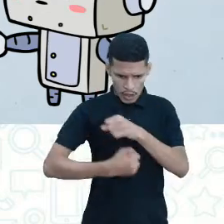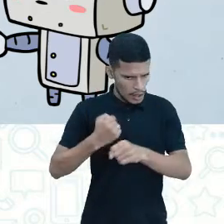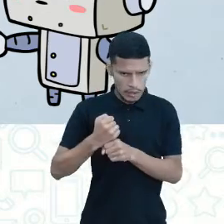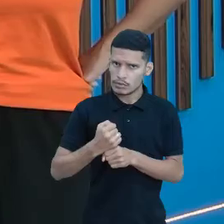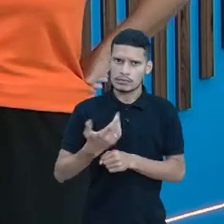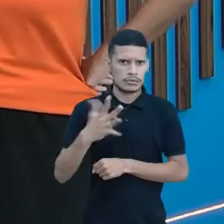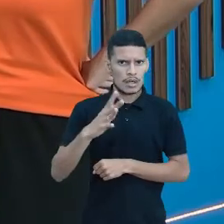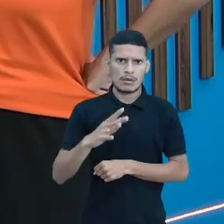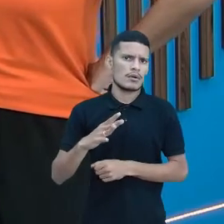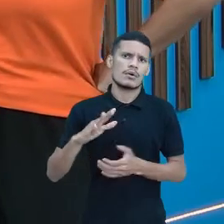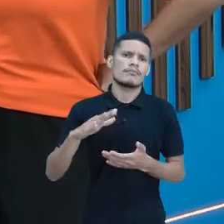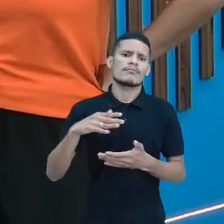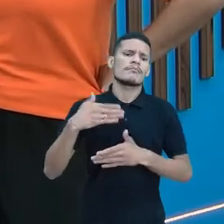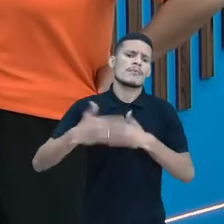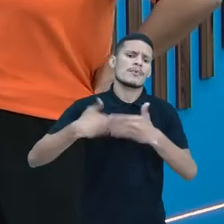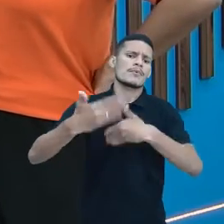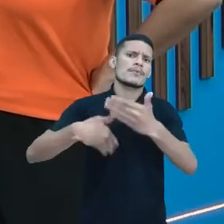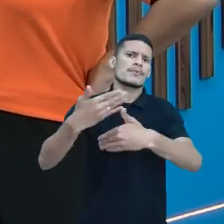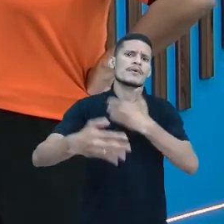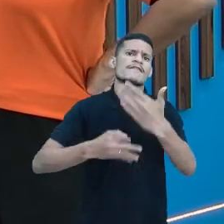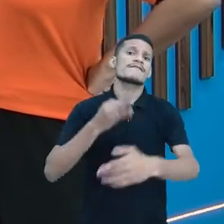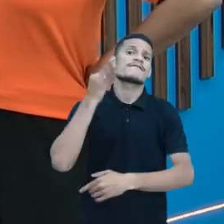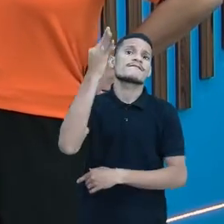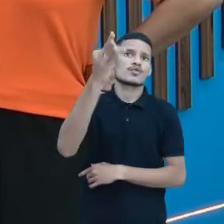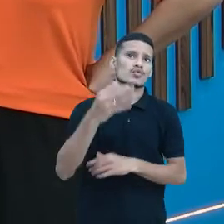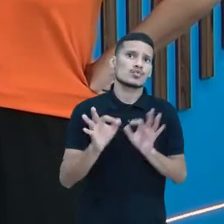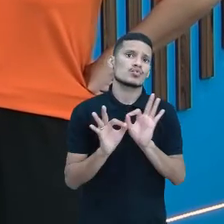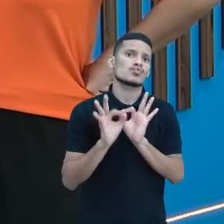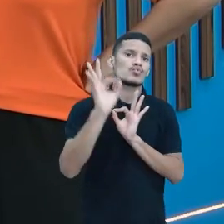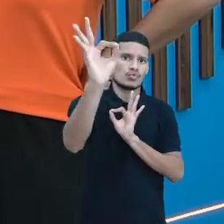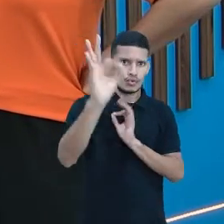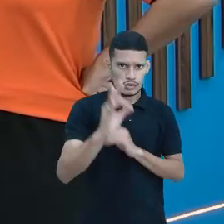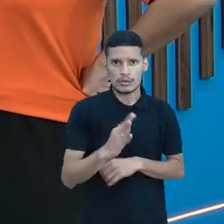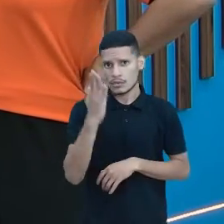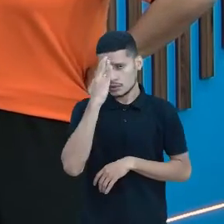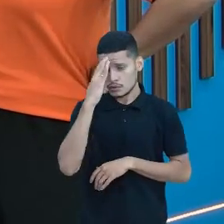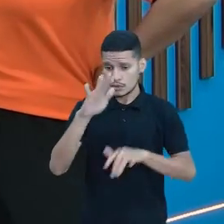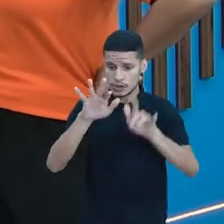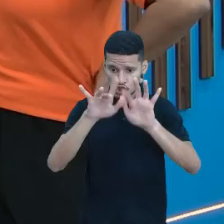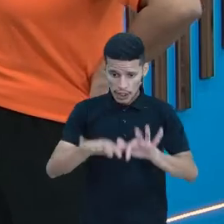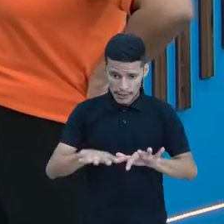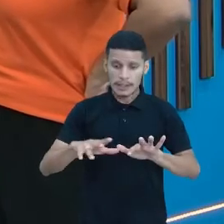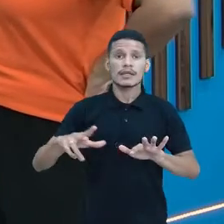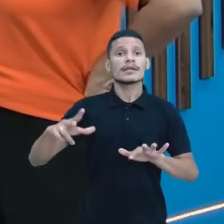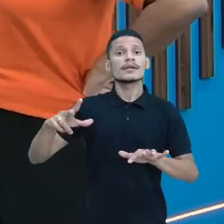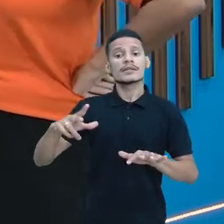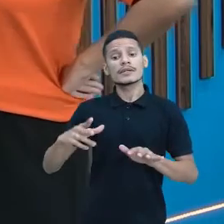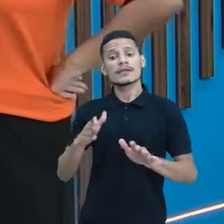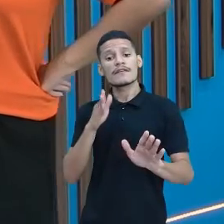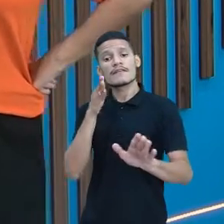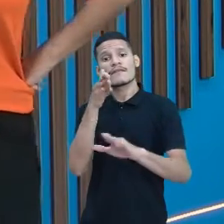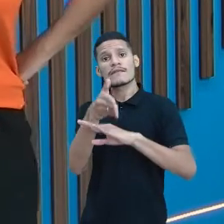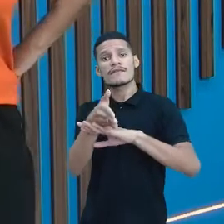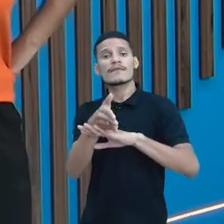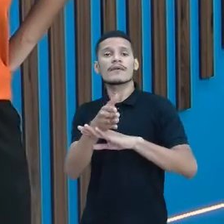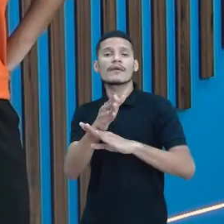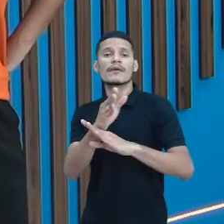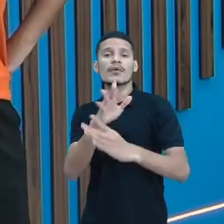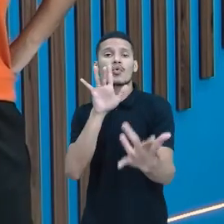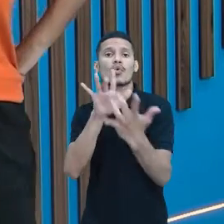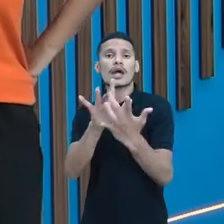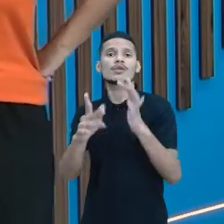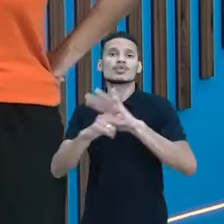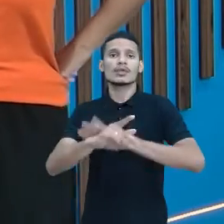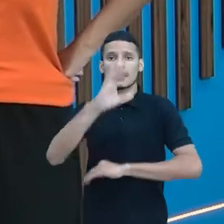lá, décadas, pelo menos. E aí, o chat online e o atendimento ao cliente. O que é que aconteceu?